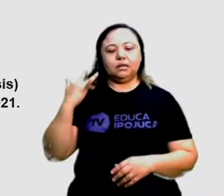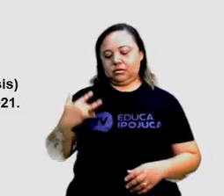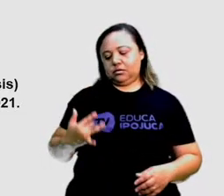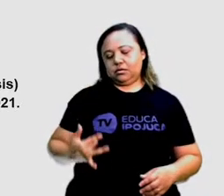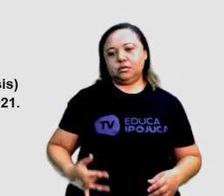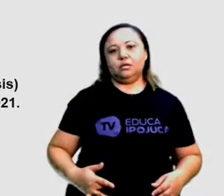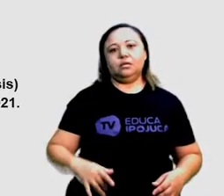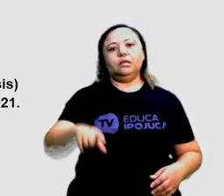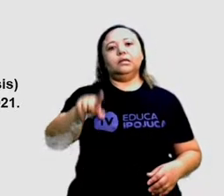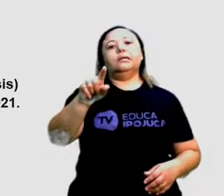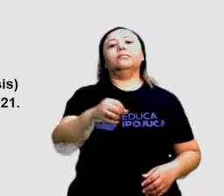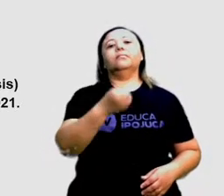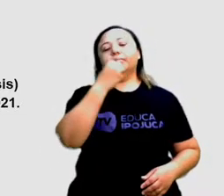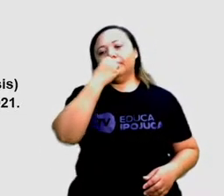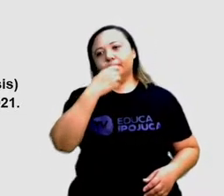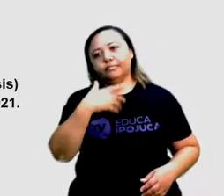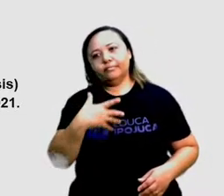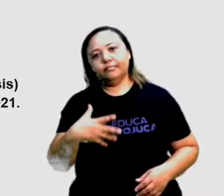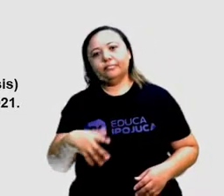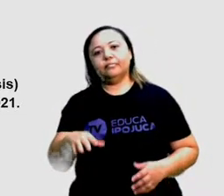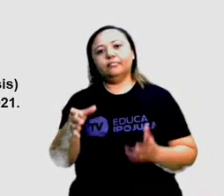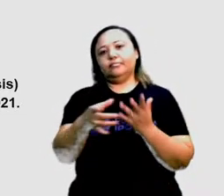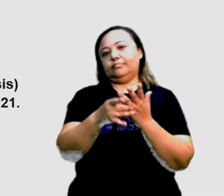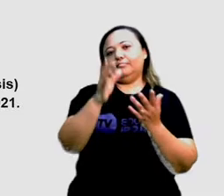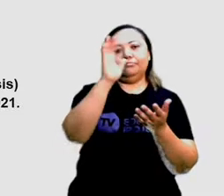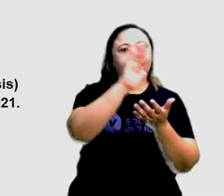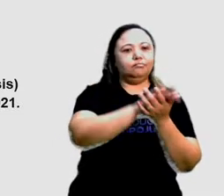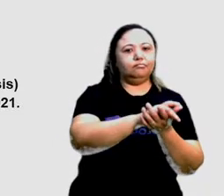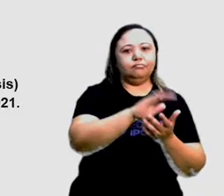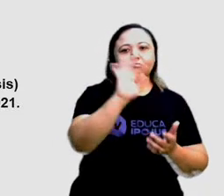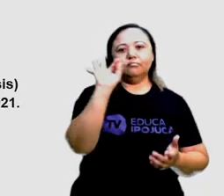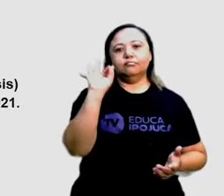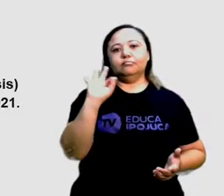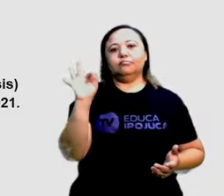de morrer. Foi bom que não casasse,